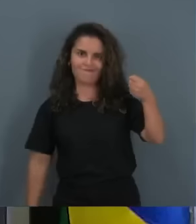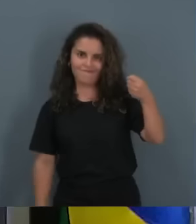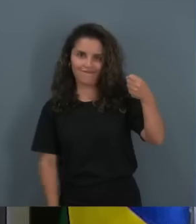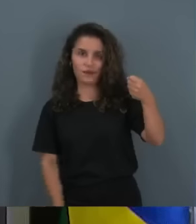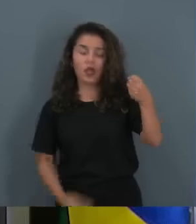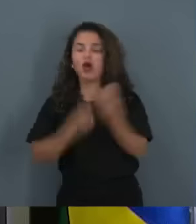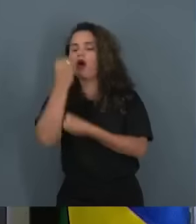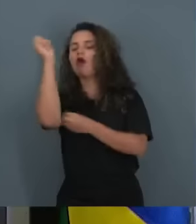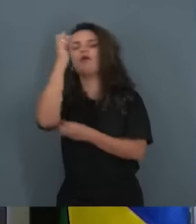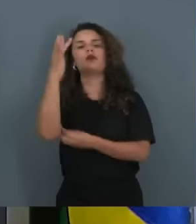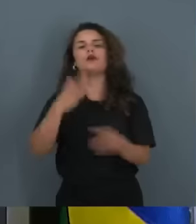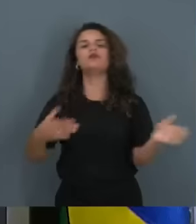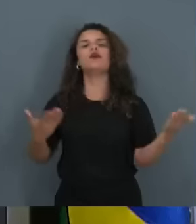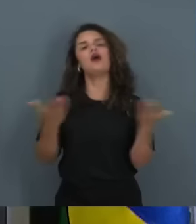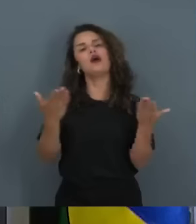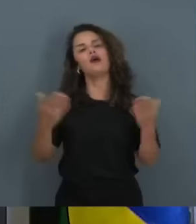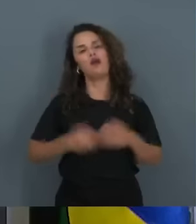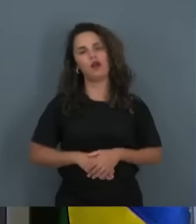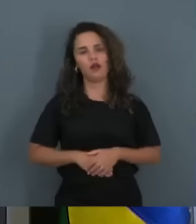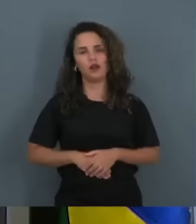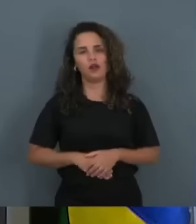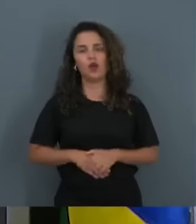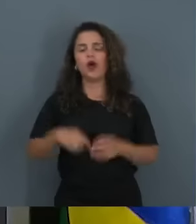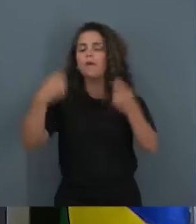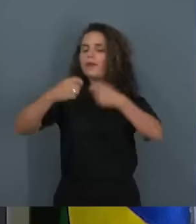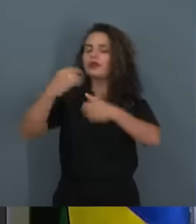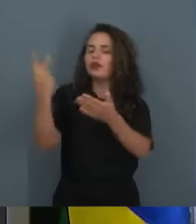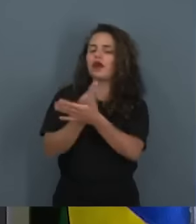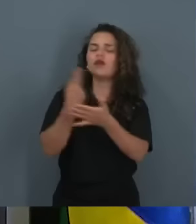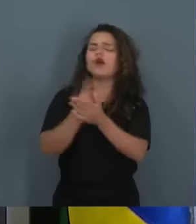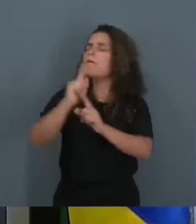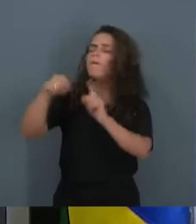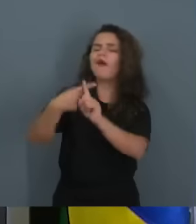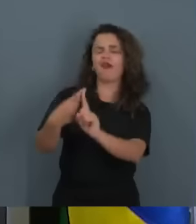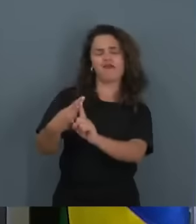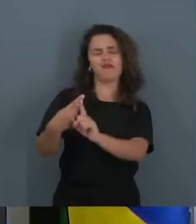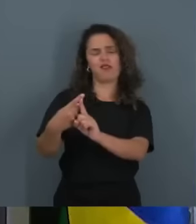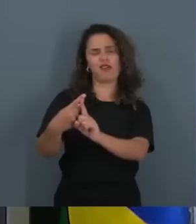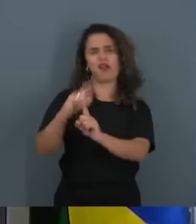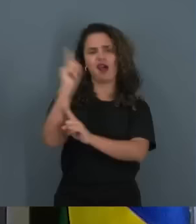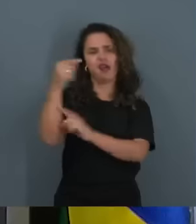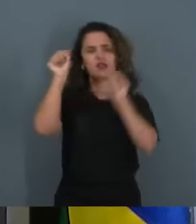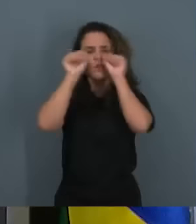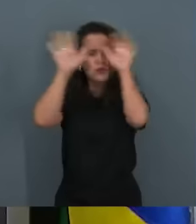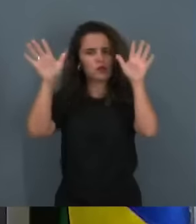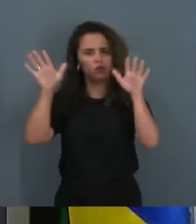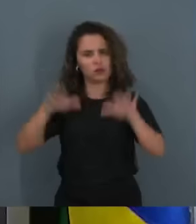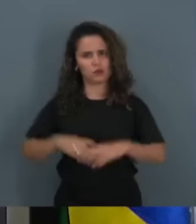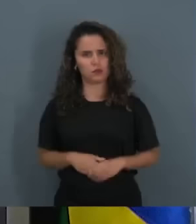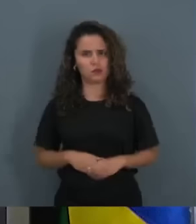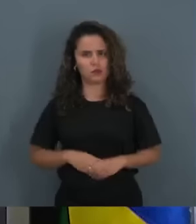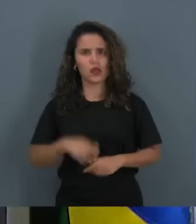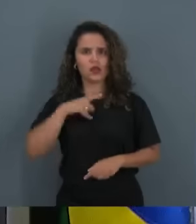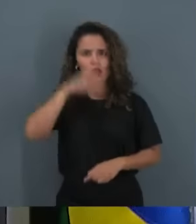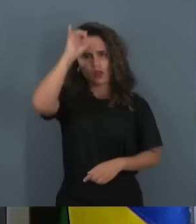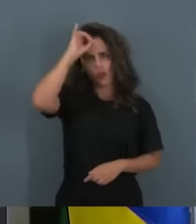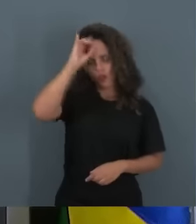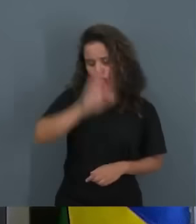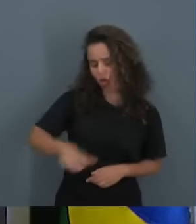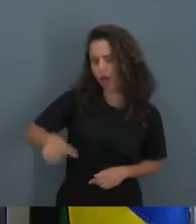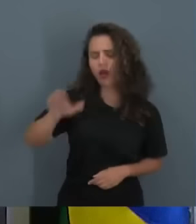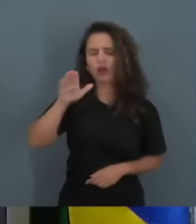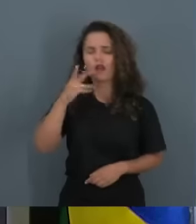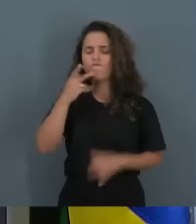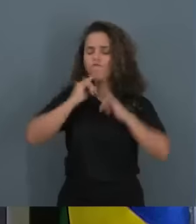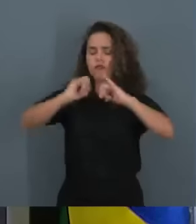está. O que é que precisa acontecer mais para a gente acordar e ter a inocência dessa criança e